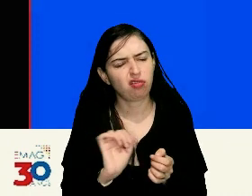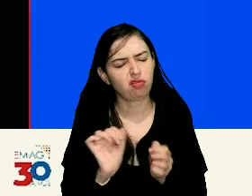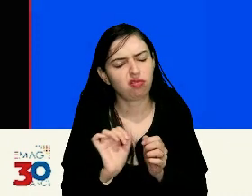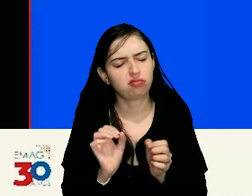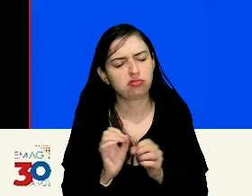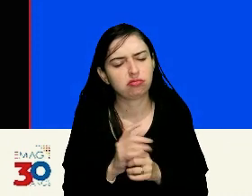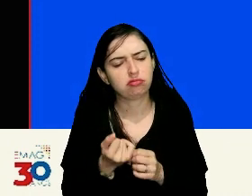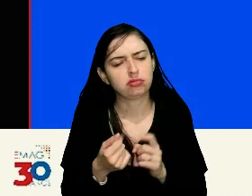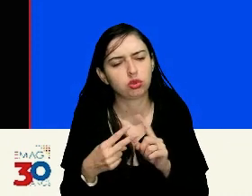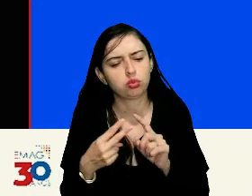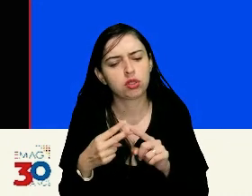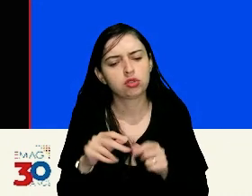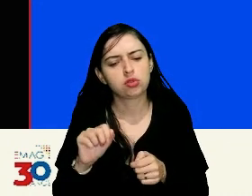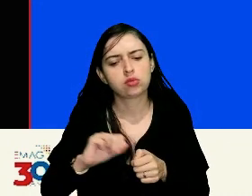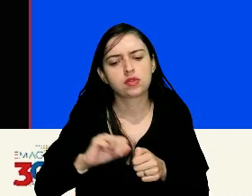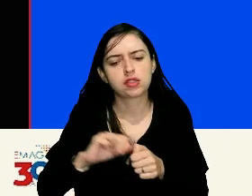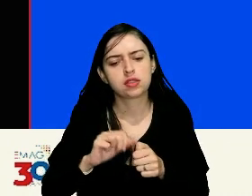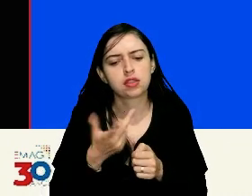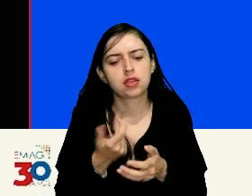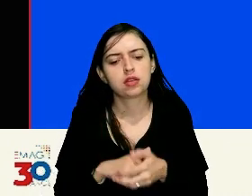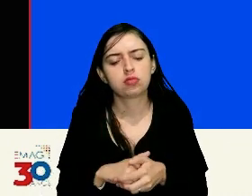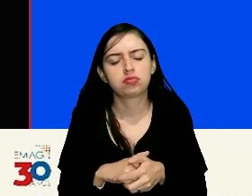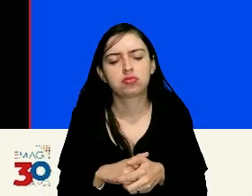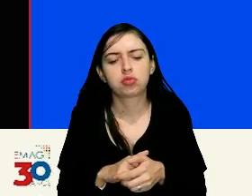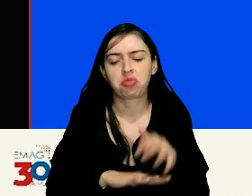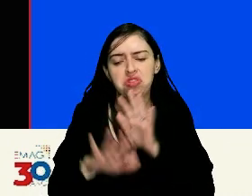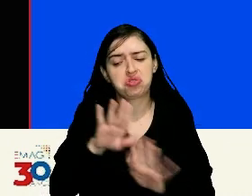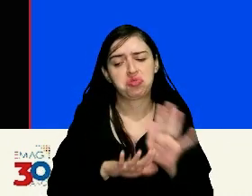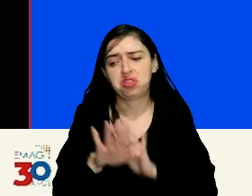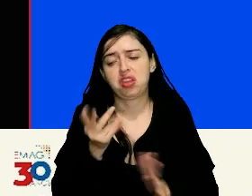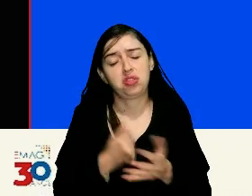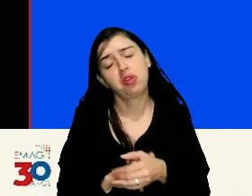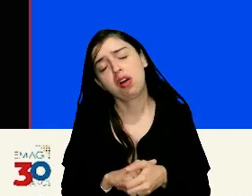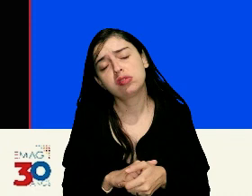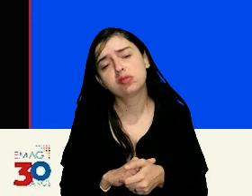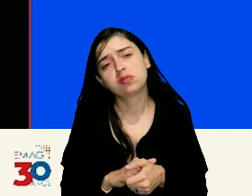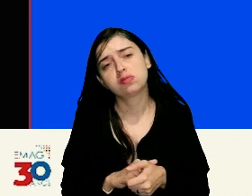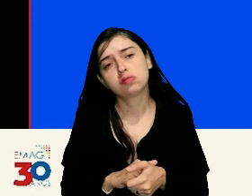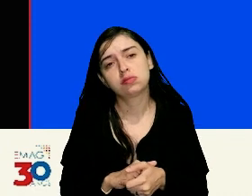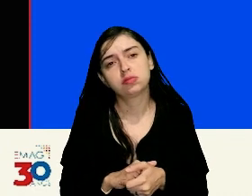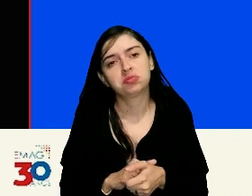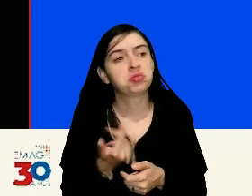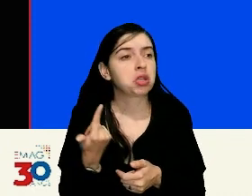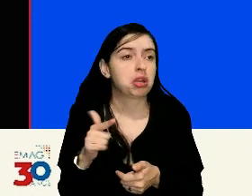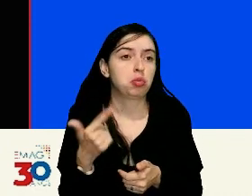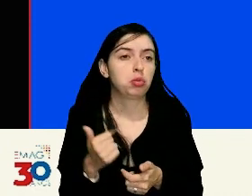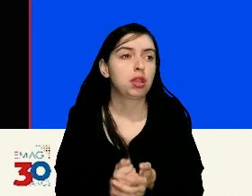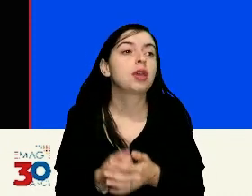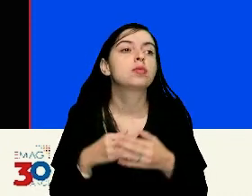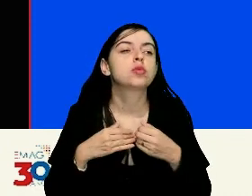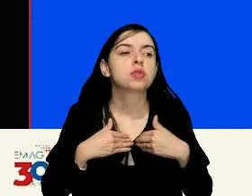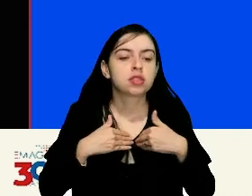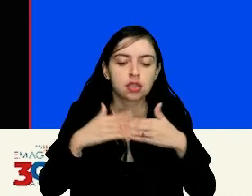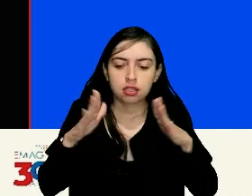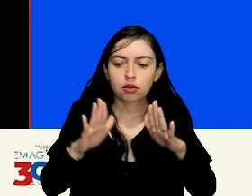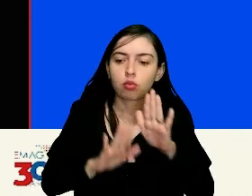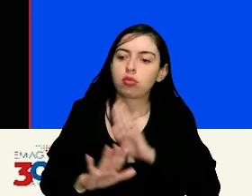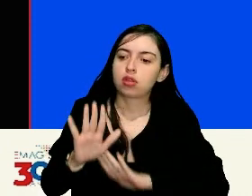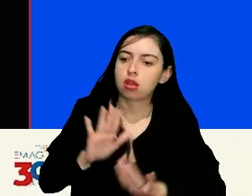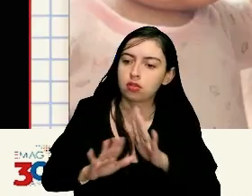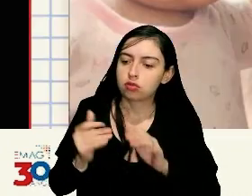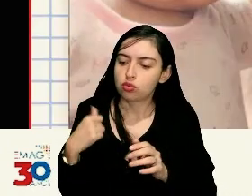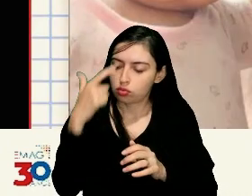que nós, homens, não somos cuidadosos, né? Ou nós não temos nos permitido ser cuidadosos, seja conosco mesmo, ou seja com as